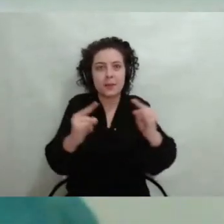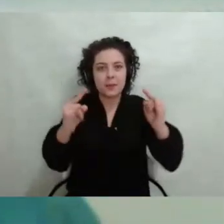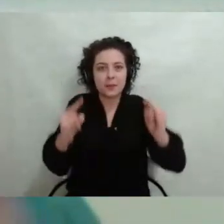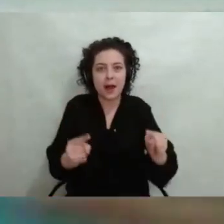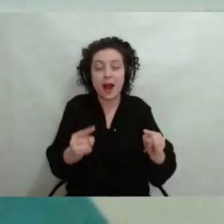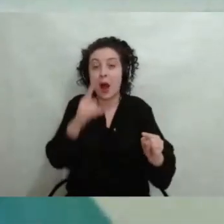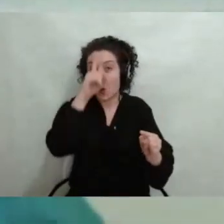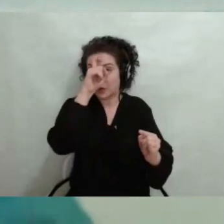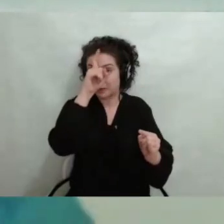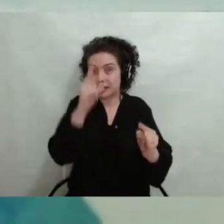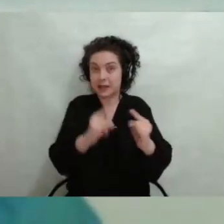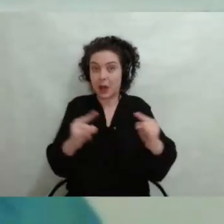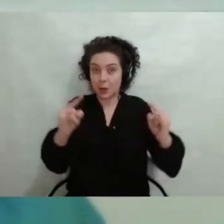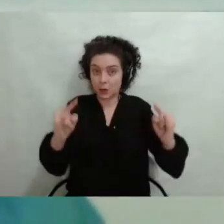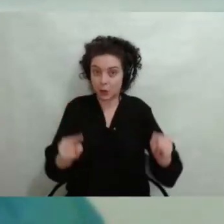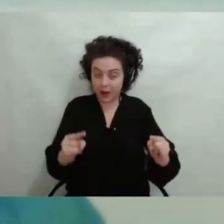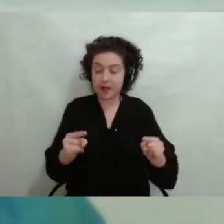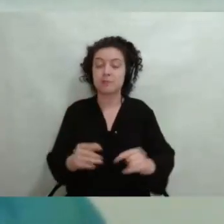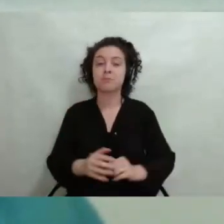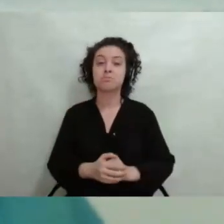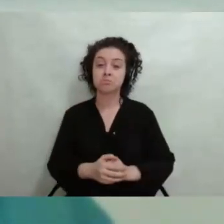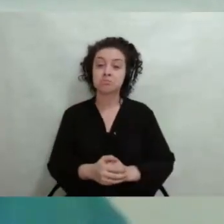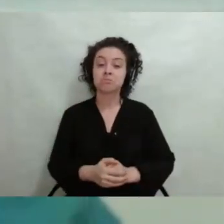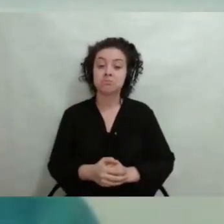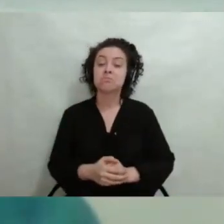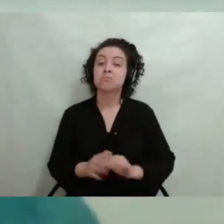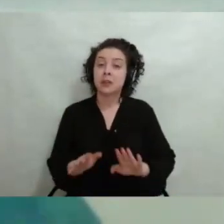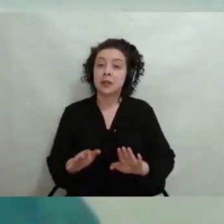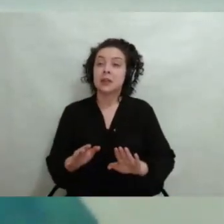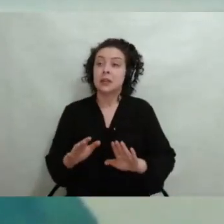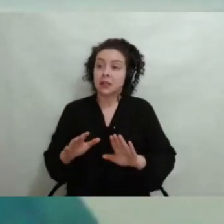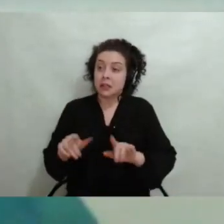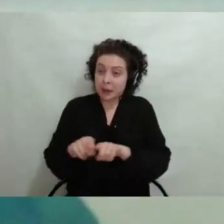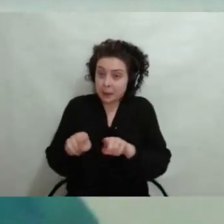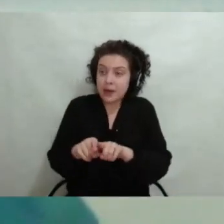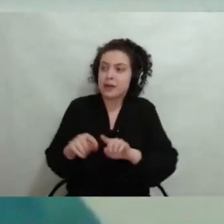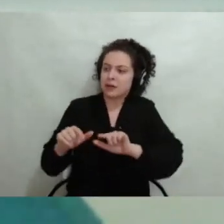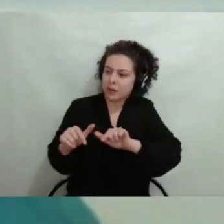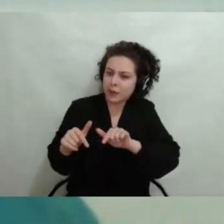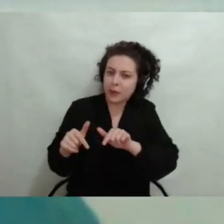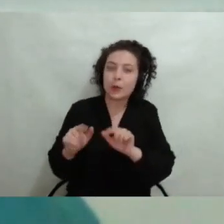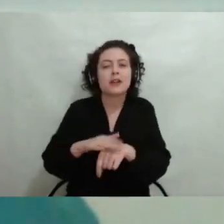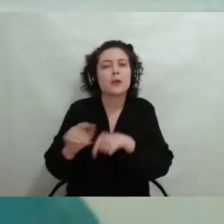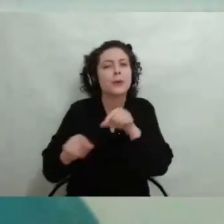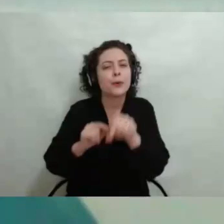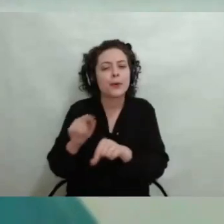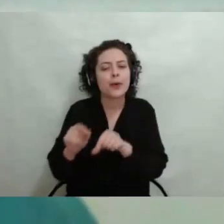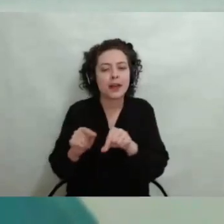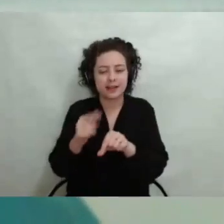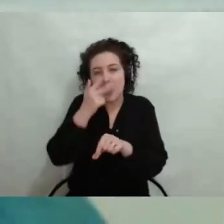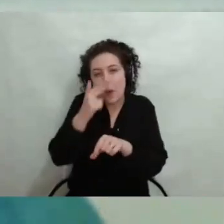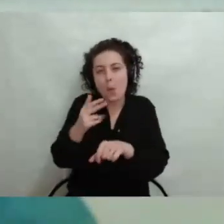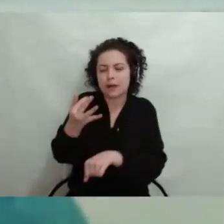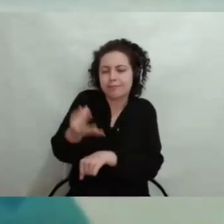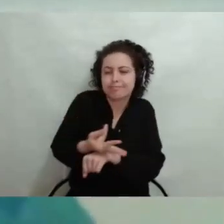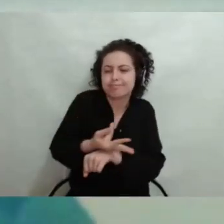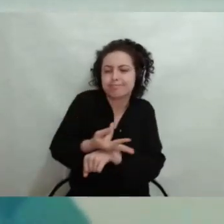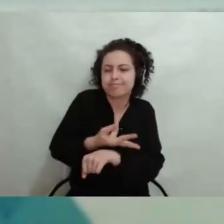e, especialmente, exercitar aquilo que eu chamaria de uma resiliência, que é uma